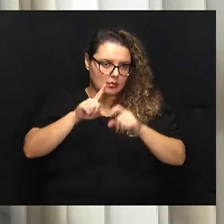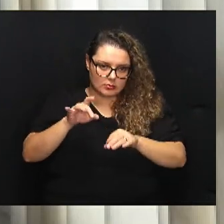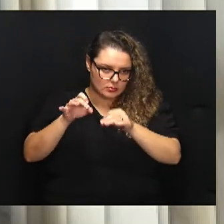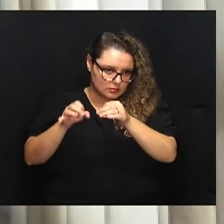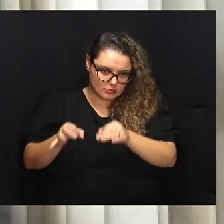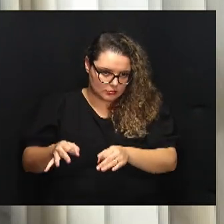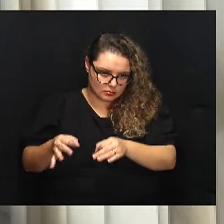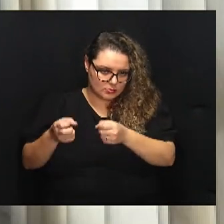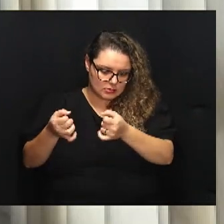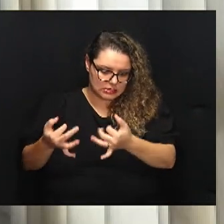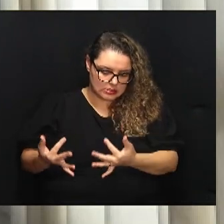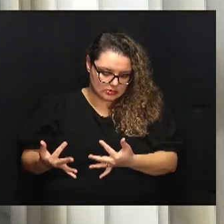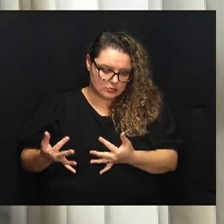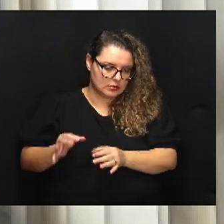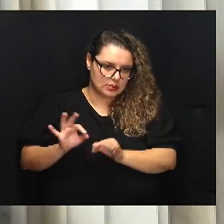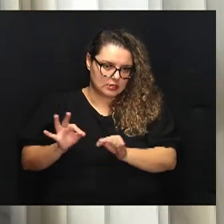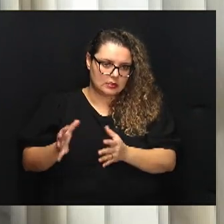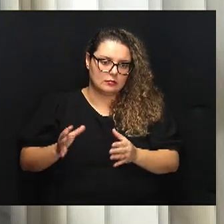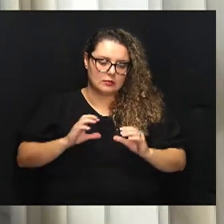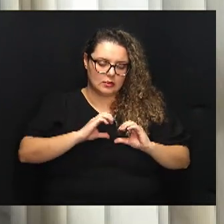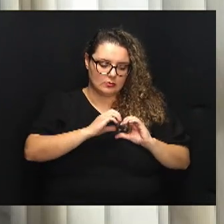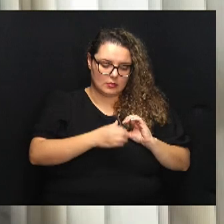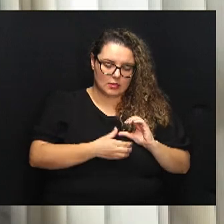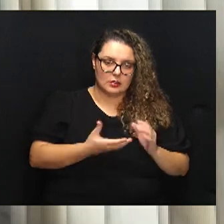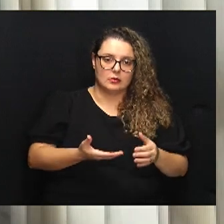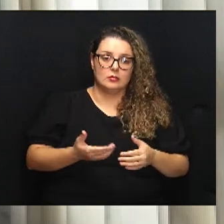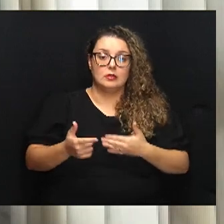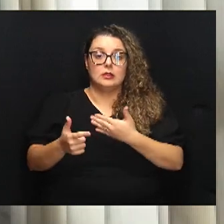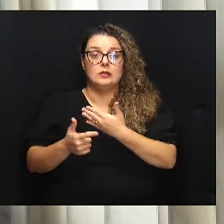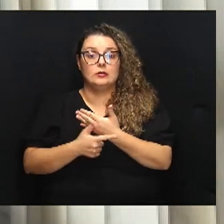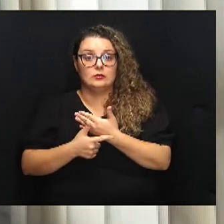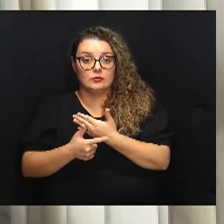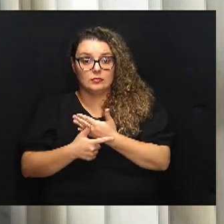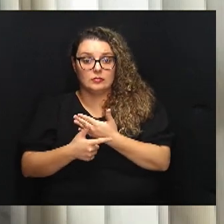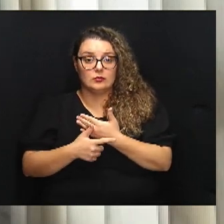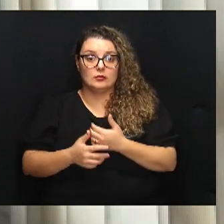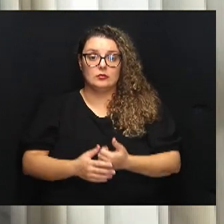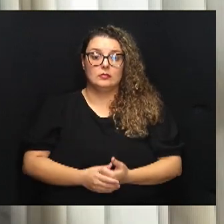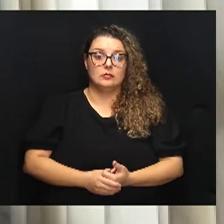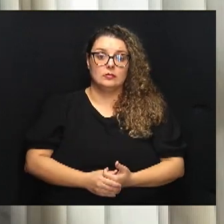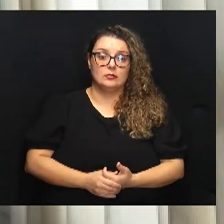vamos perceber isso, estão feridas. Então, no papel